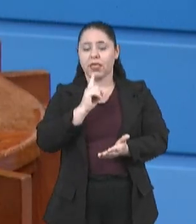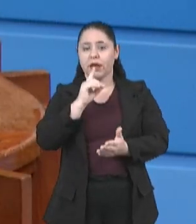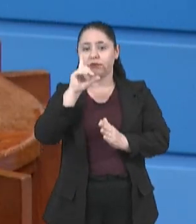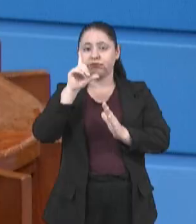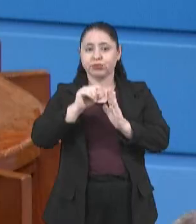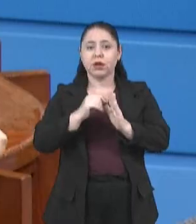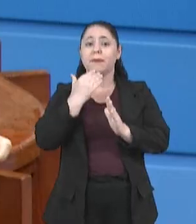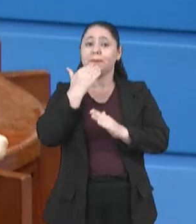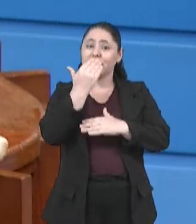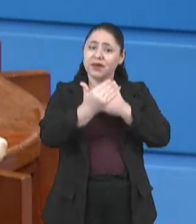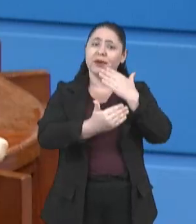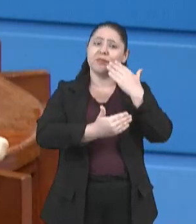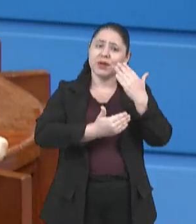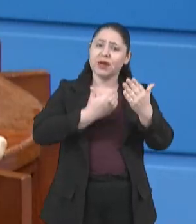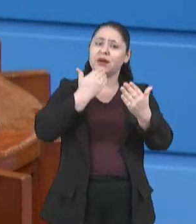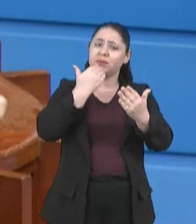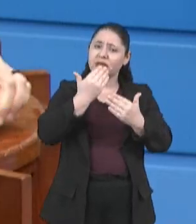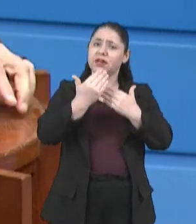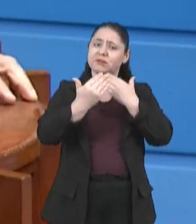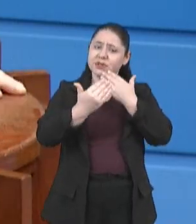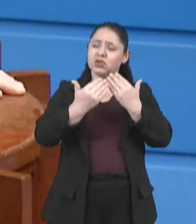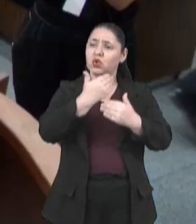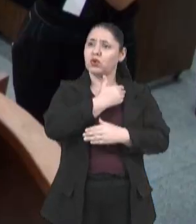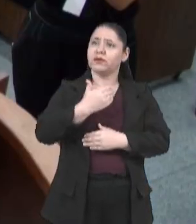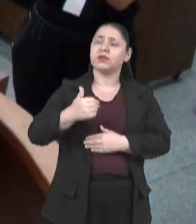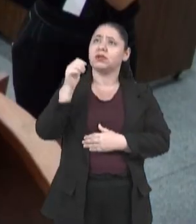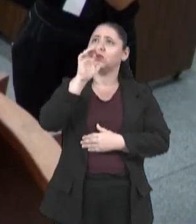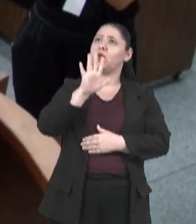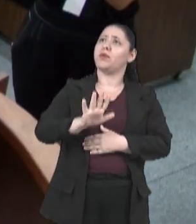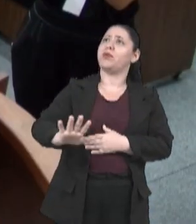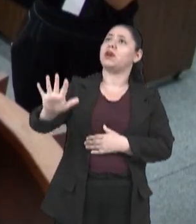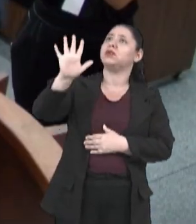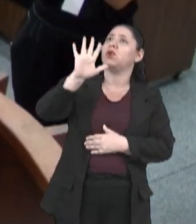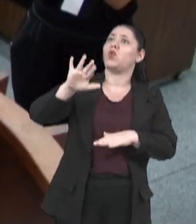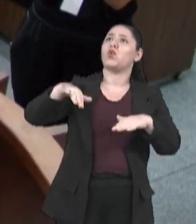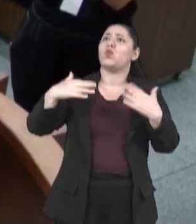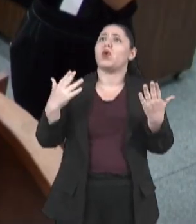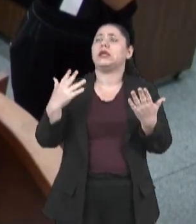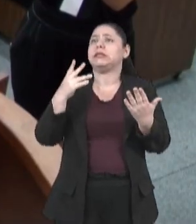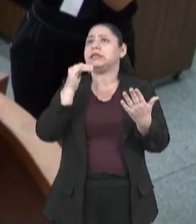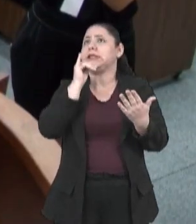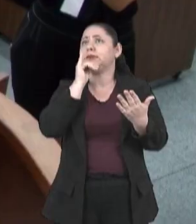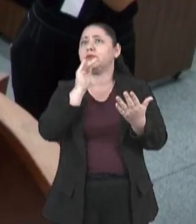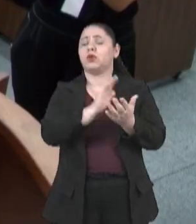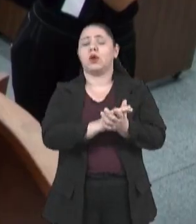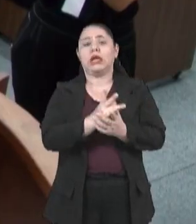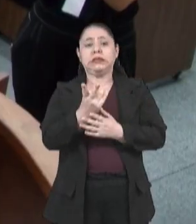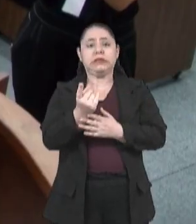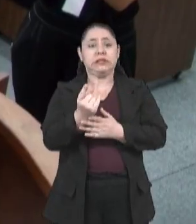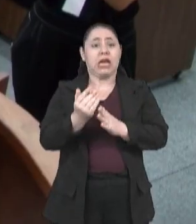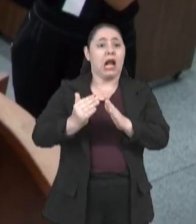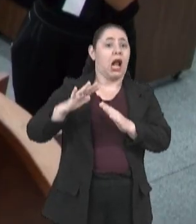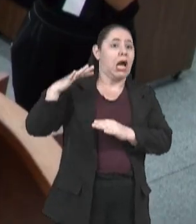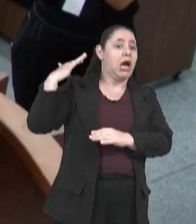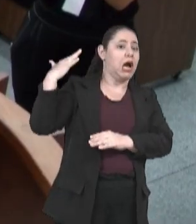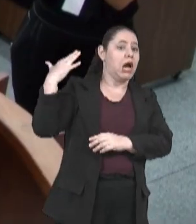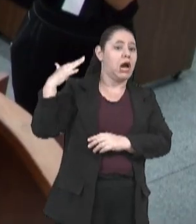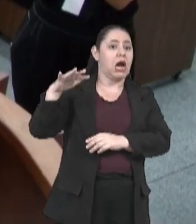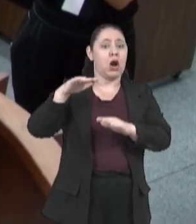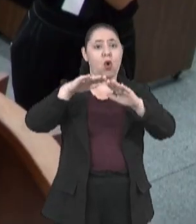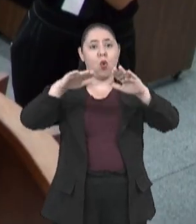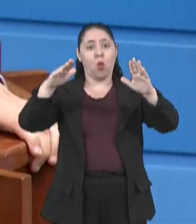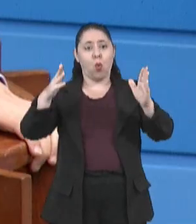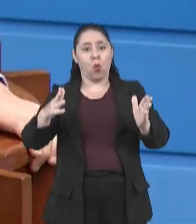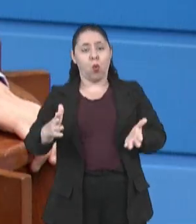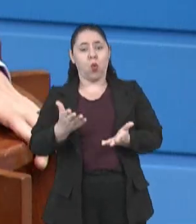gente pedia aqui que vários governadores do Brasil, quando o preço dos alimentos estava lá nas alturas, um